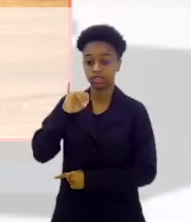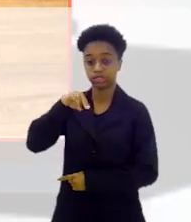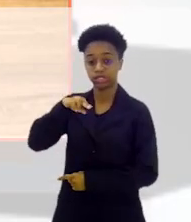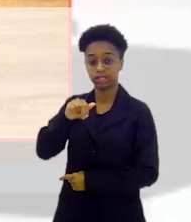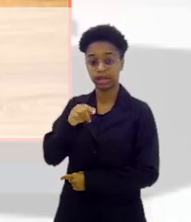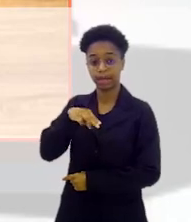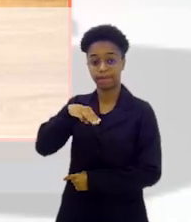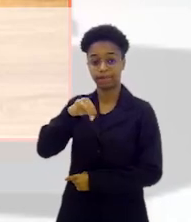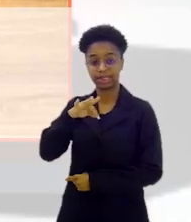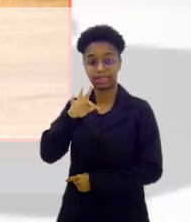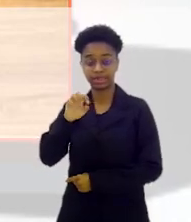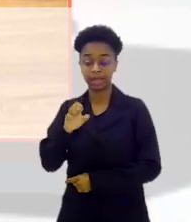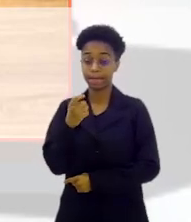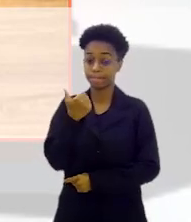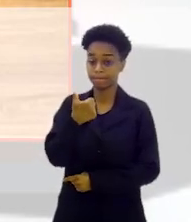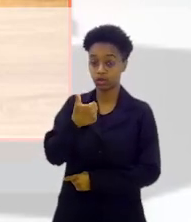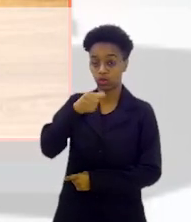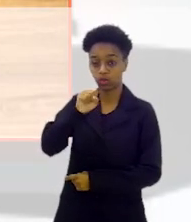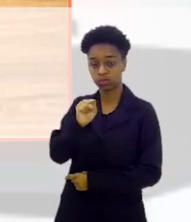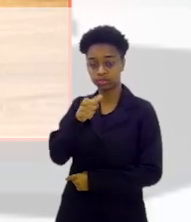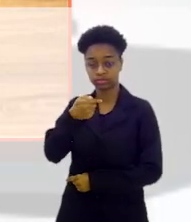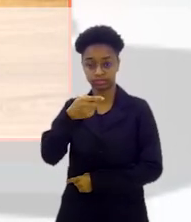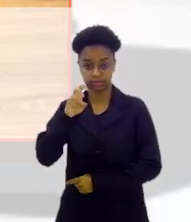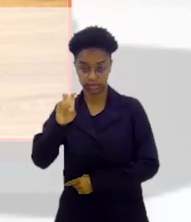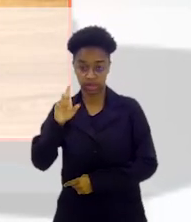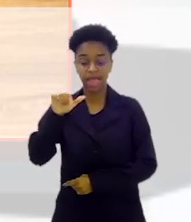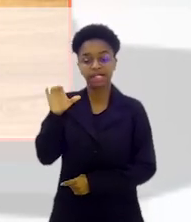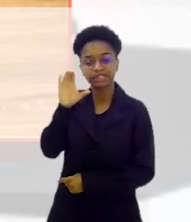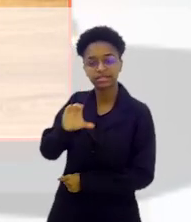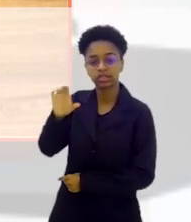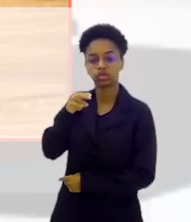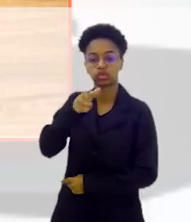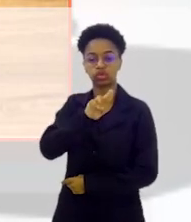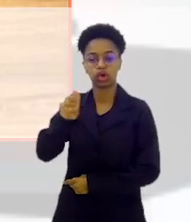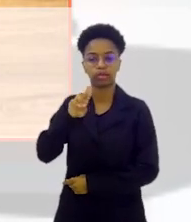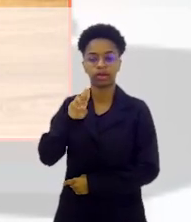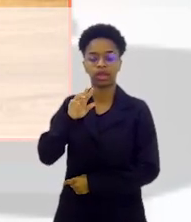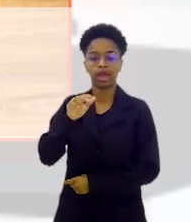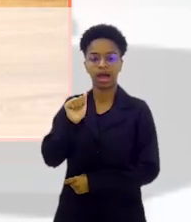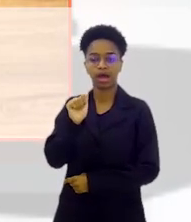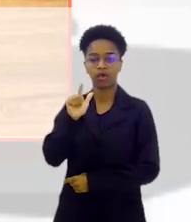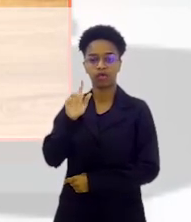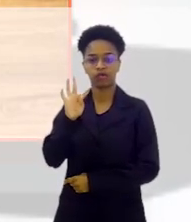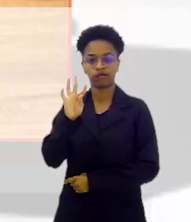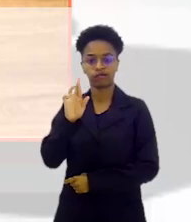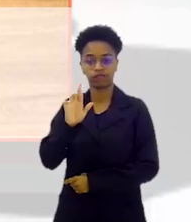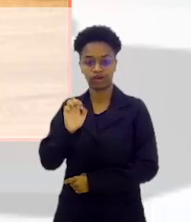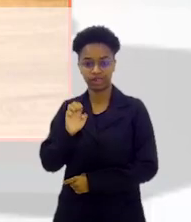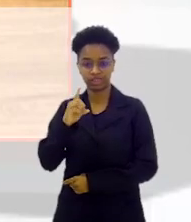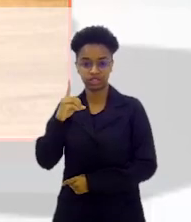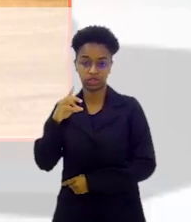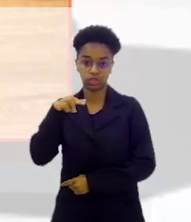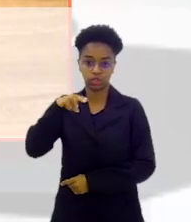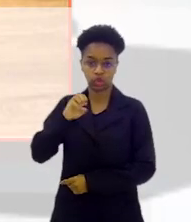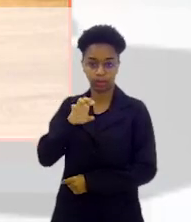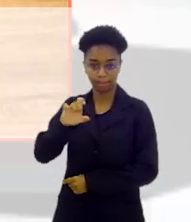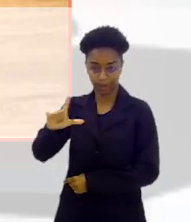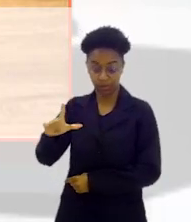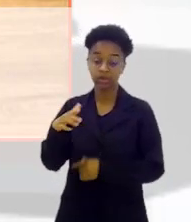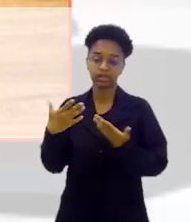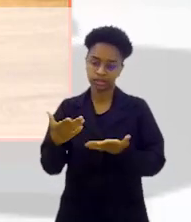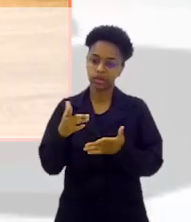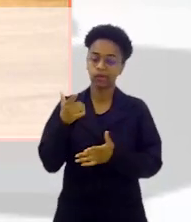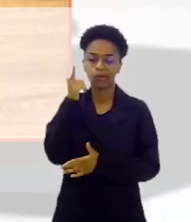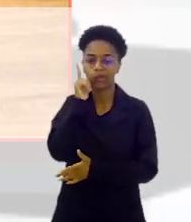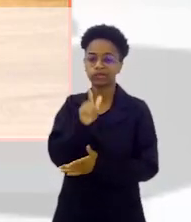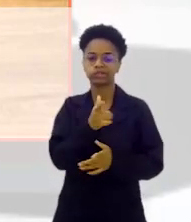em 1875, foi um cientista chamado Alfred Nobel, que obviamente ficou milionário, tendo